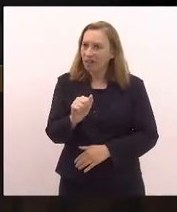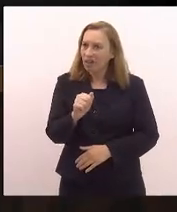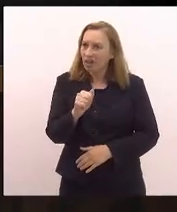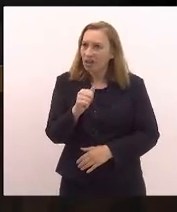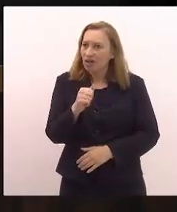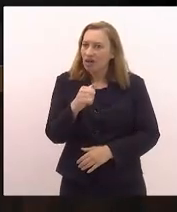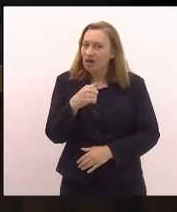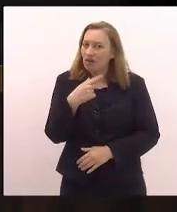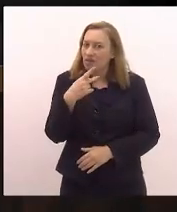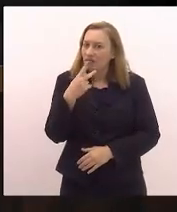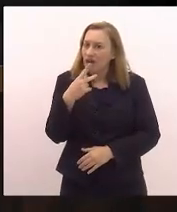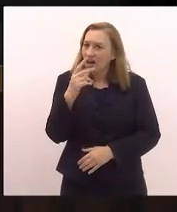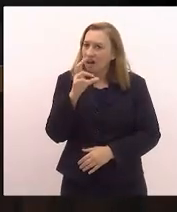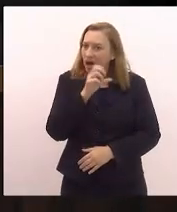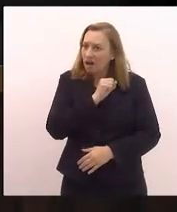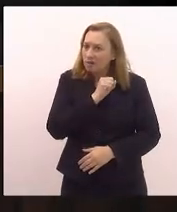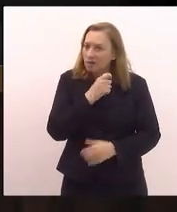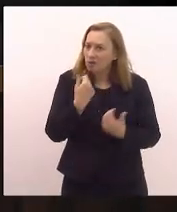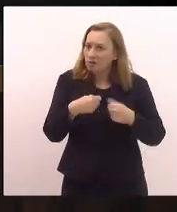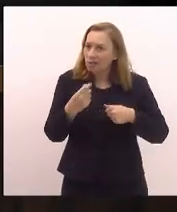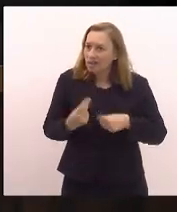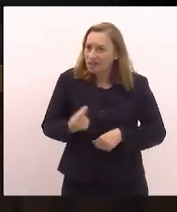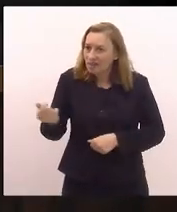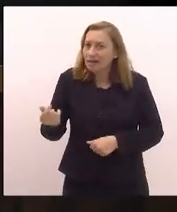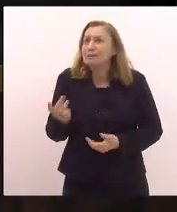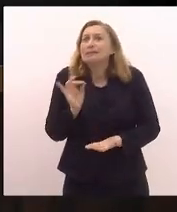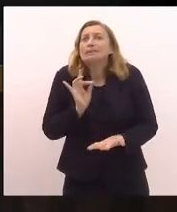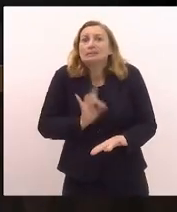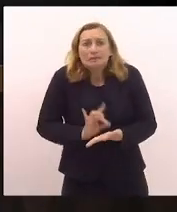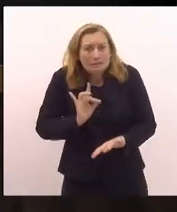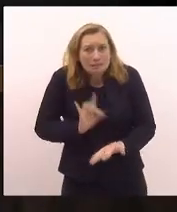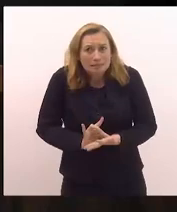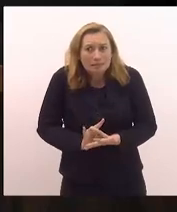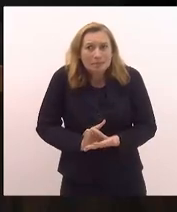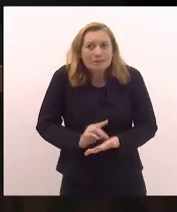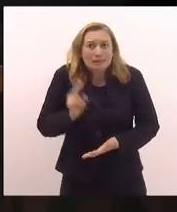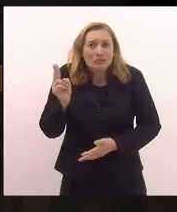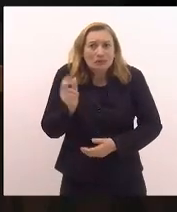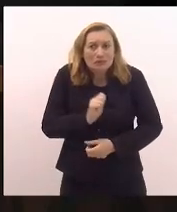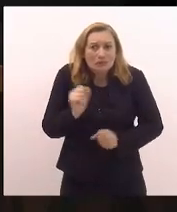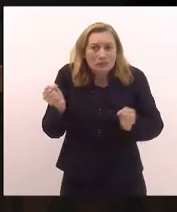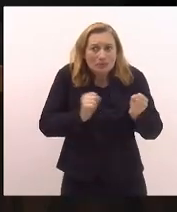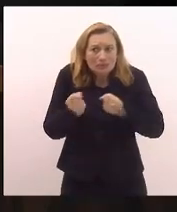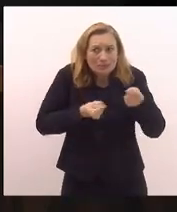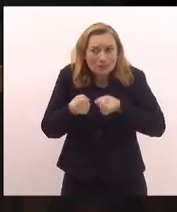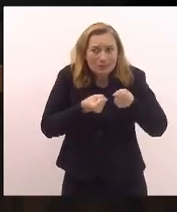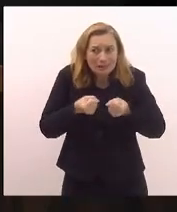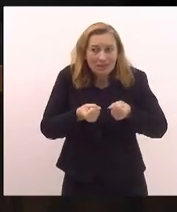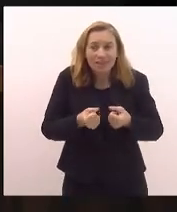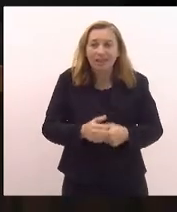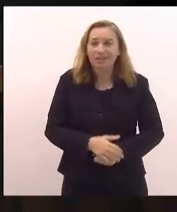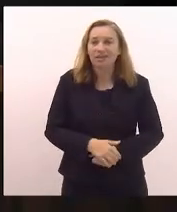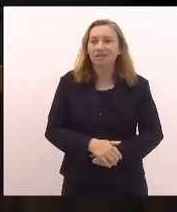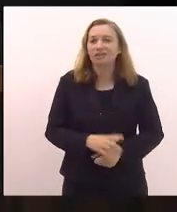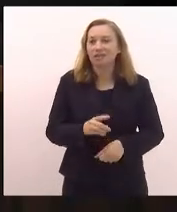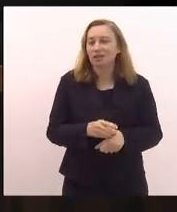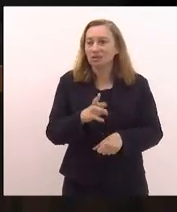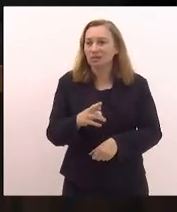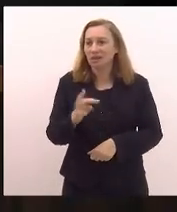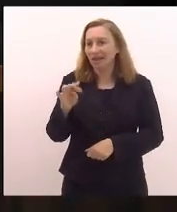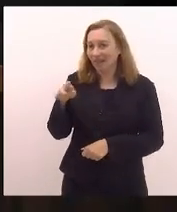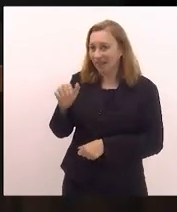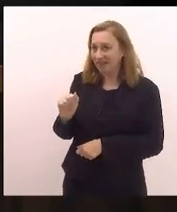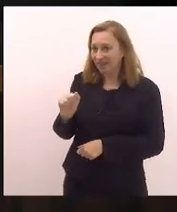eu preciso falar bem rapidamente, que eu vou precisar sair mesmo correndo. É, a doutora